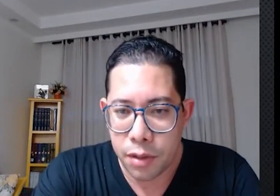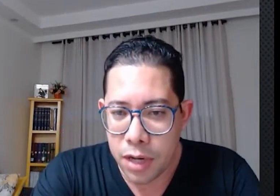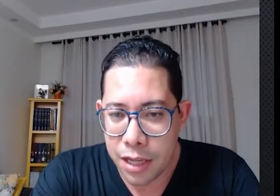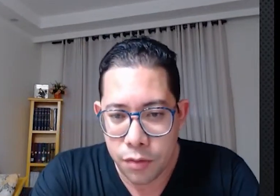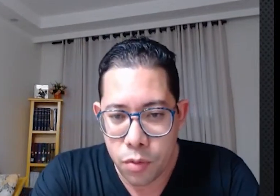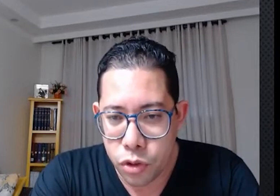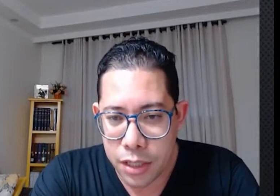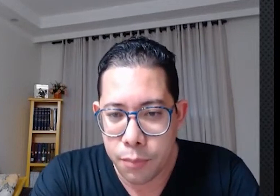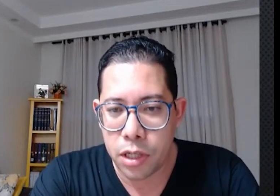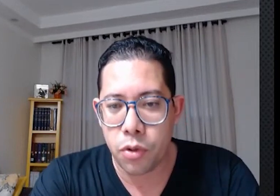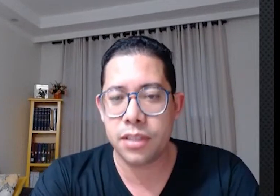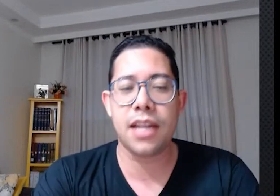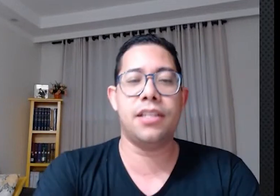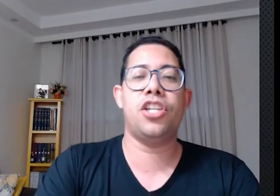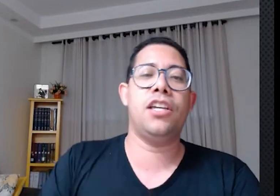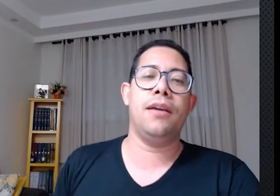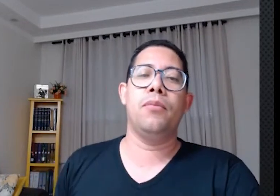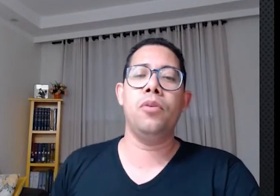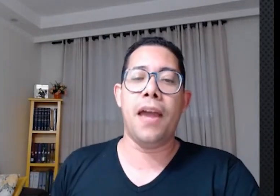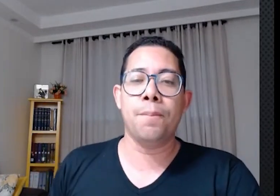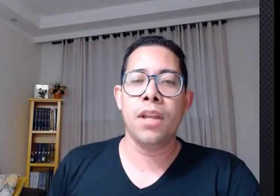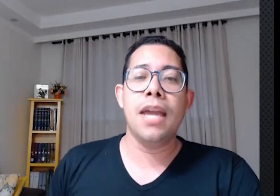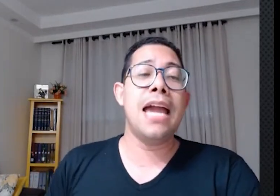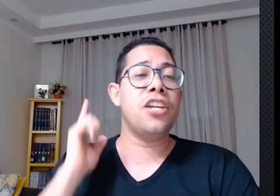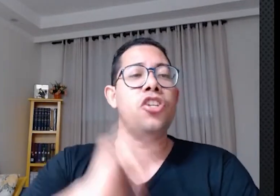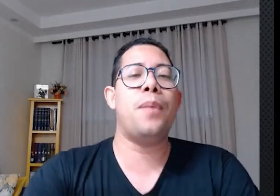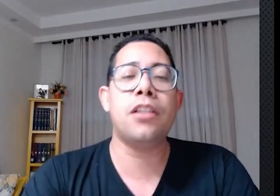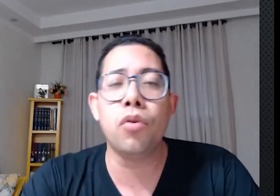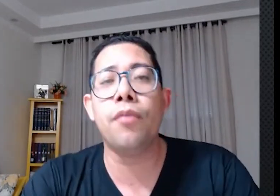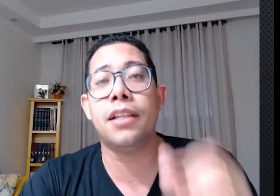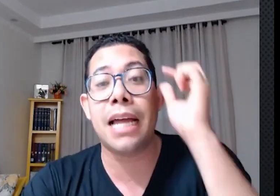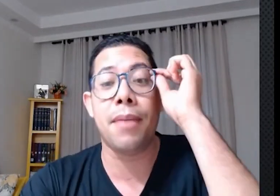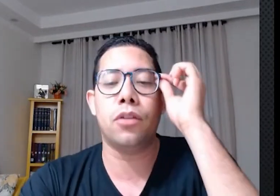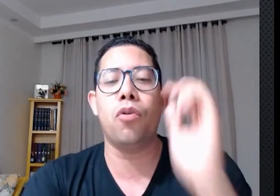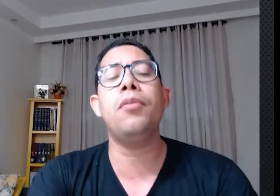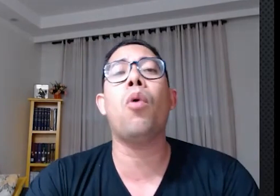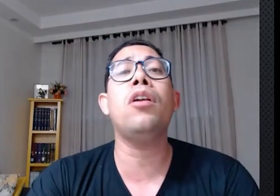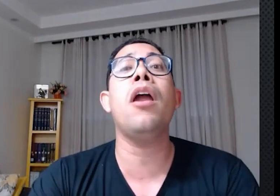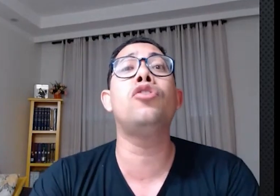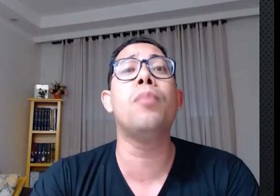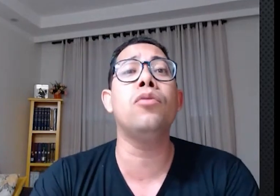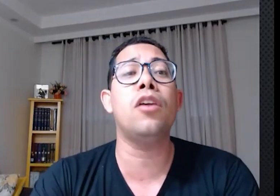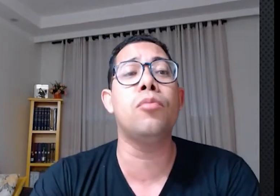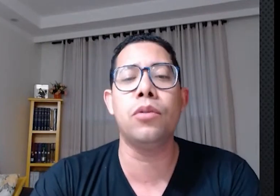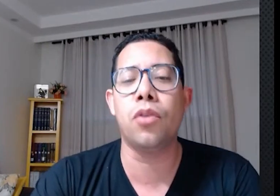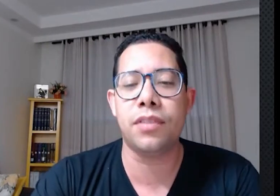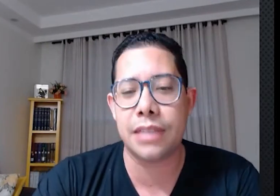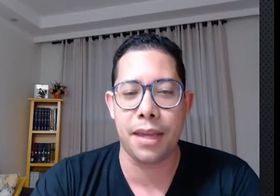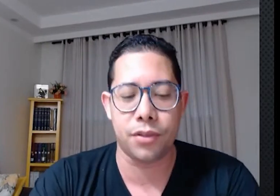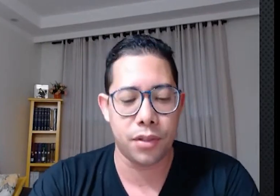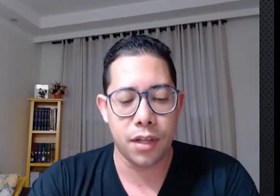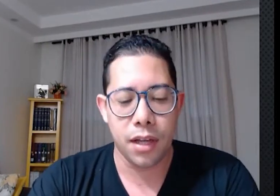beleza. Vamos lá. Então vamos continuar que tem muita coisa interessante aqui. Muito bem. E aí a gente pensa no Novo Testamento. Qual que é o resumão do